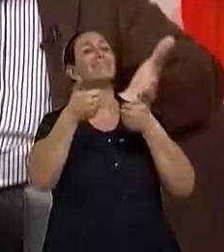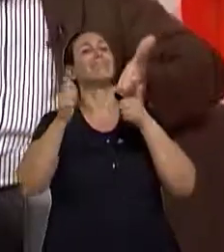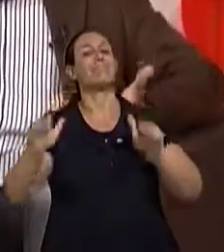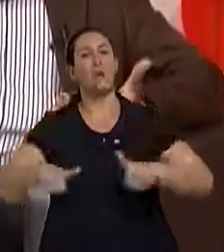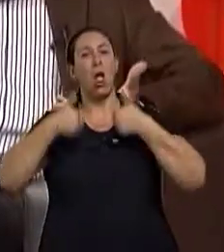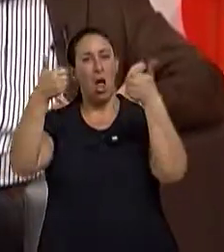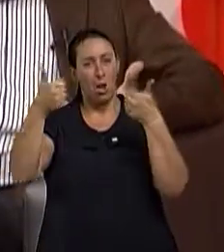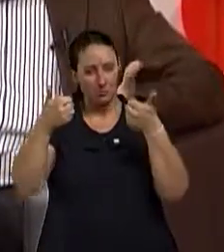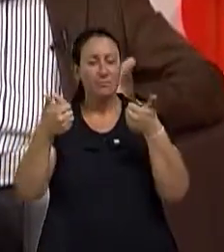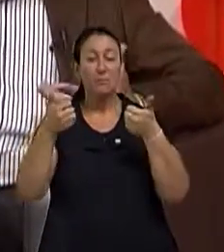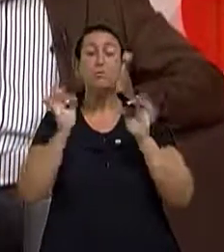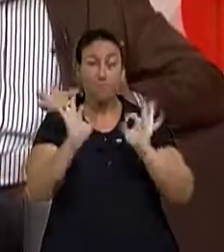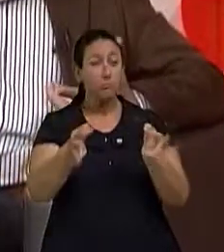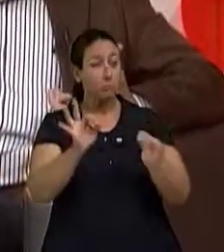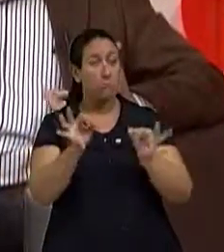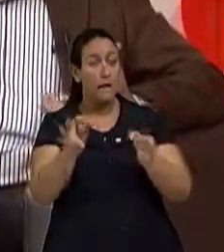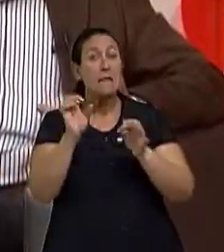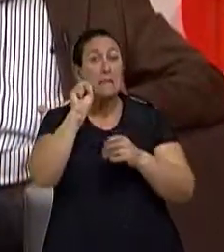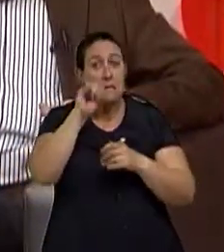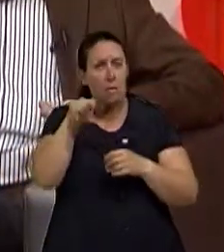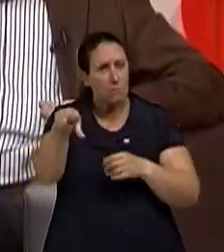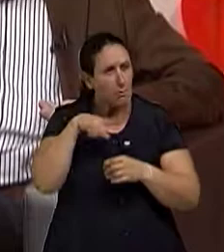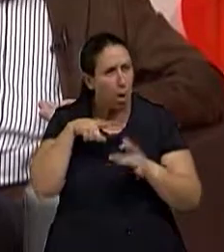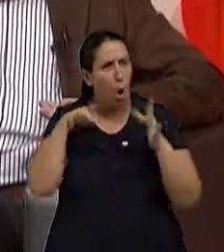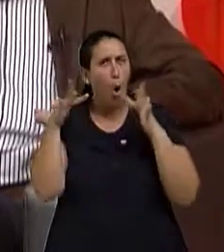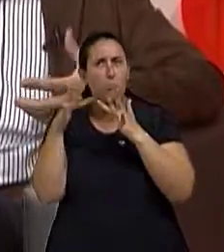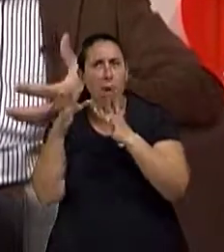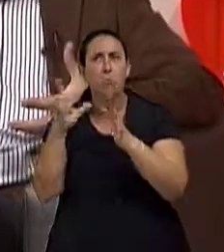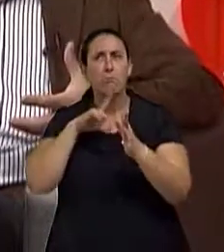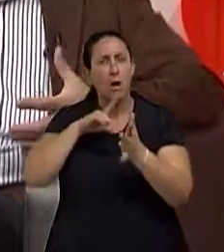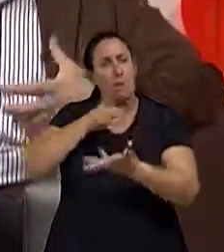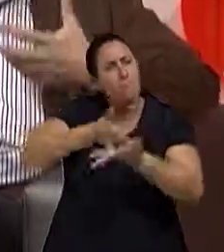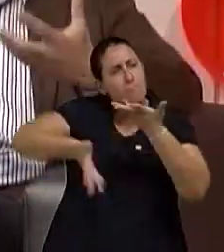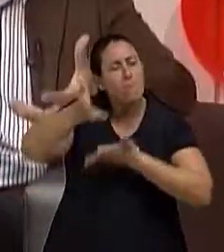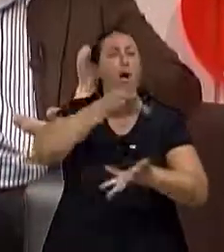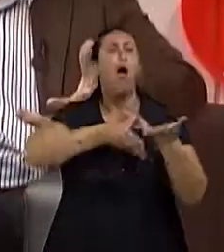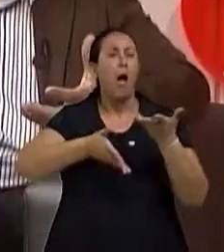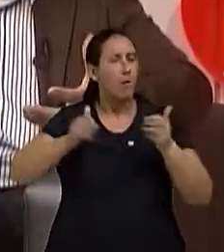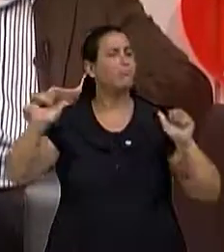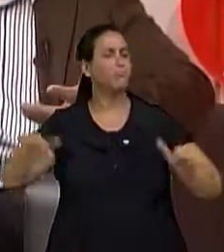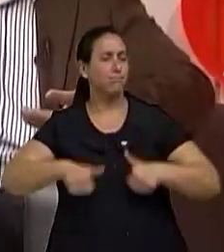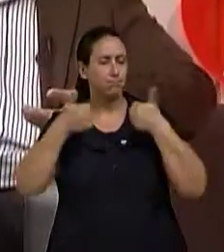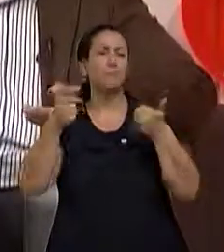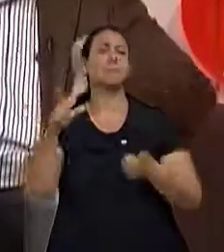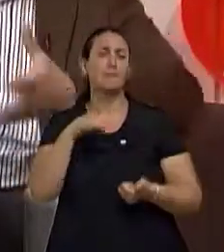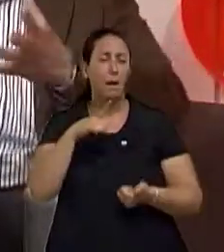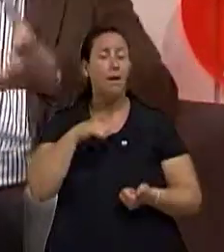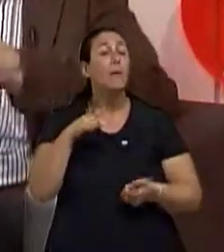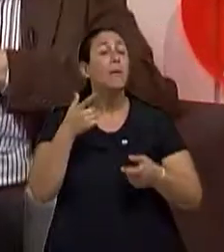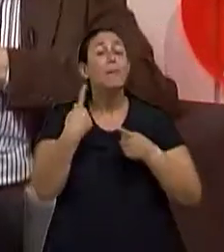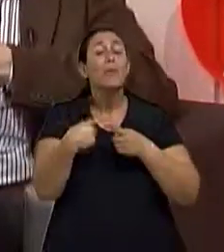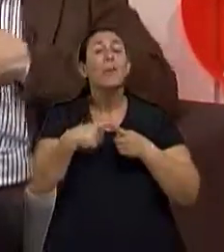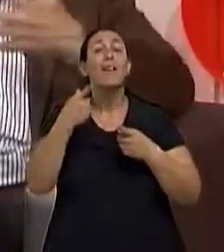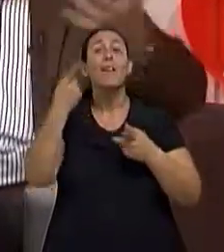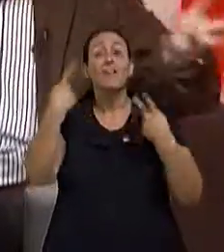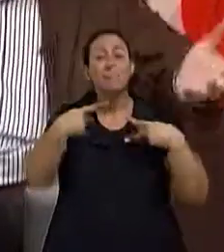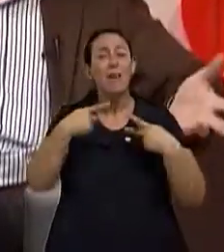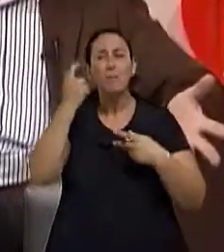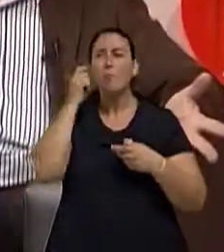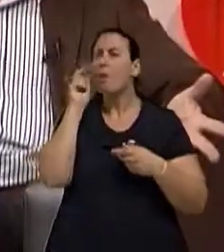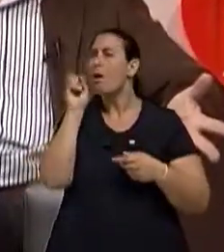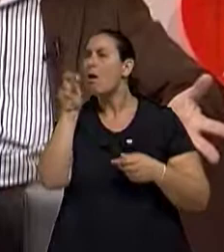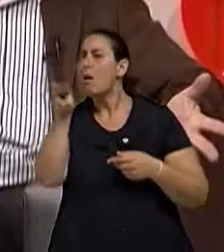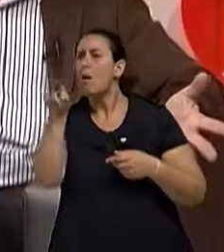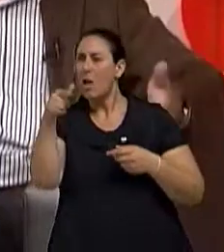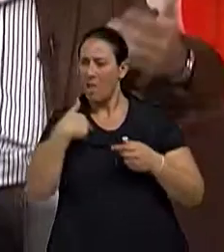Né, social acaba dando um suporte, acaba vendo, digamos assim, mostrando para esse indivíduo que aquilo que ele está perdendo, os outros também